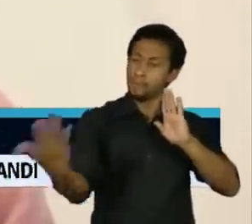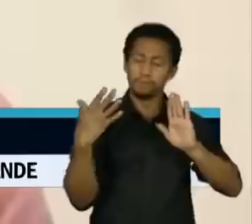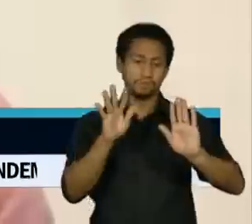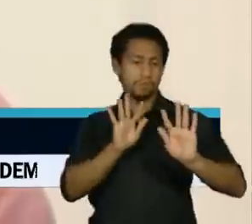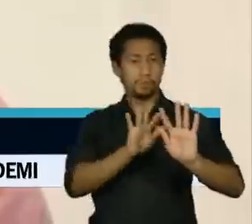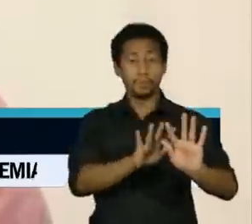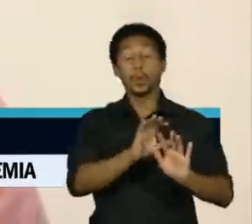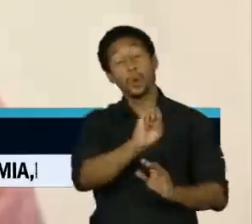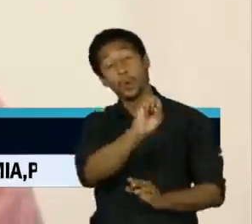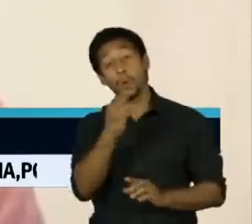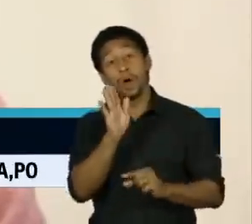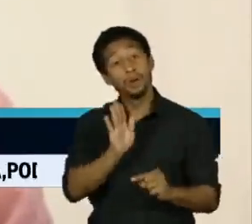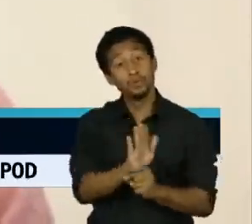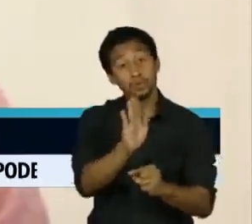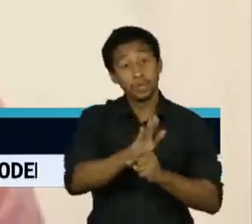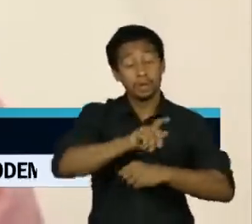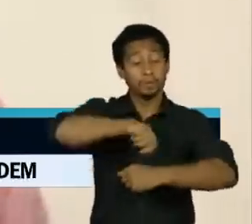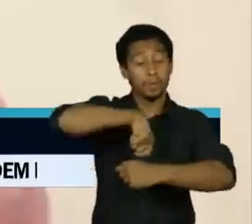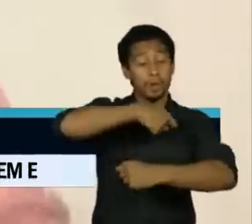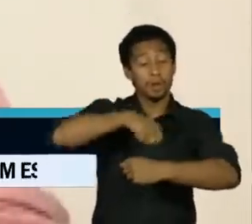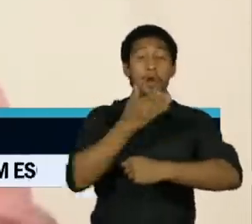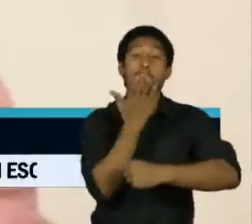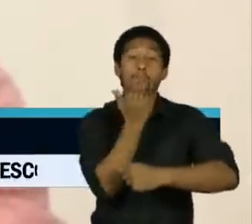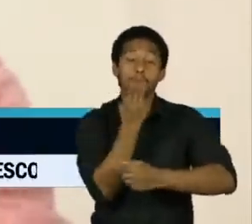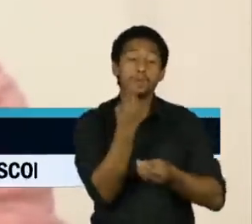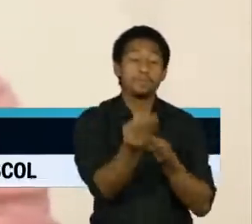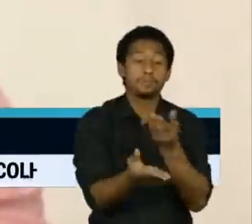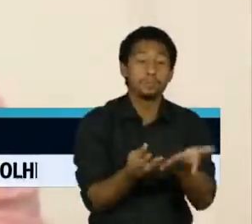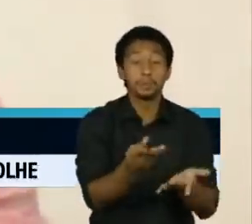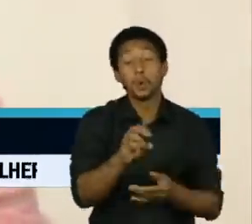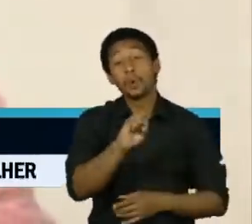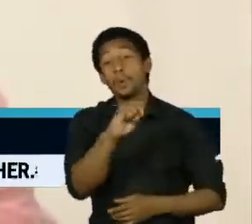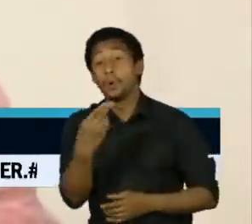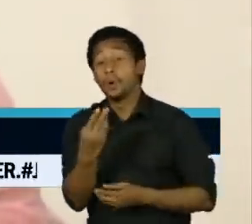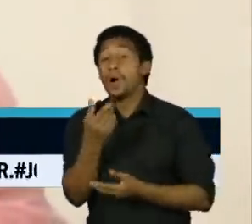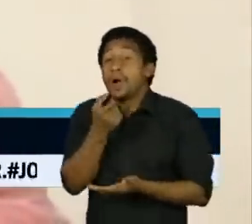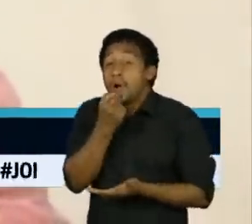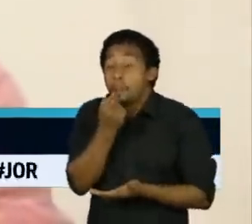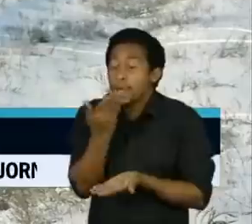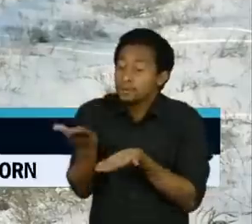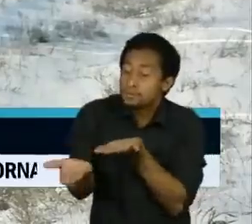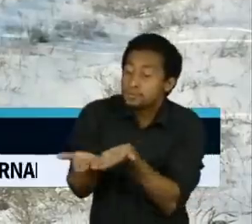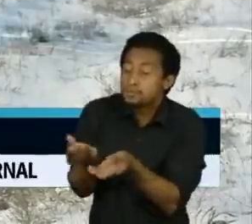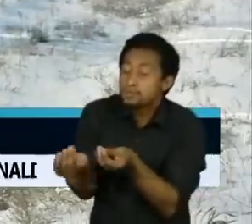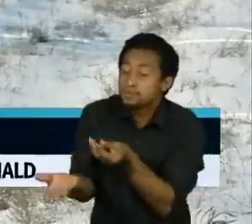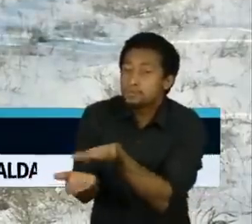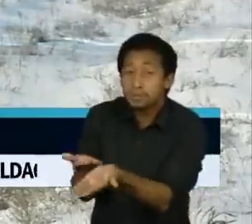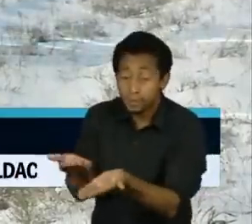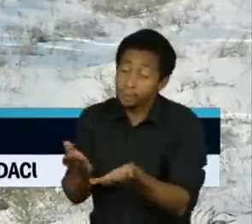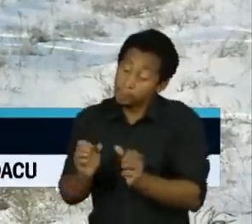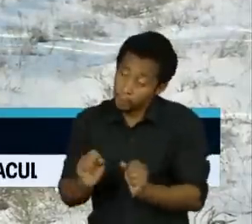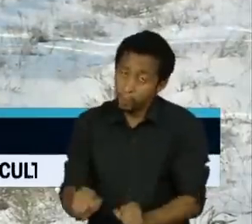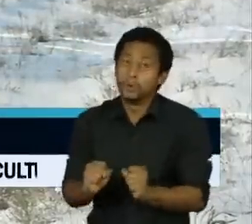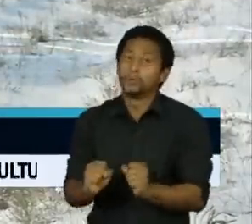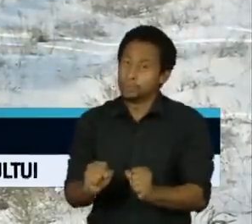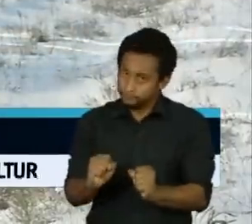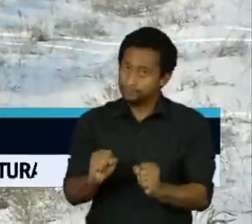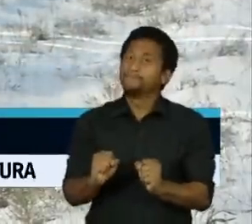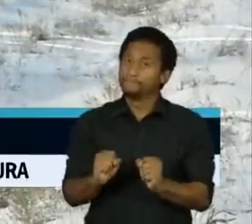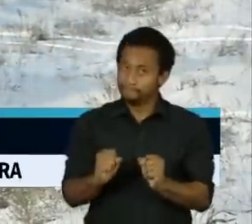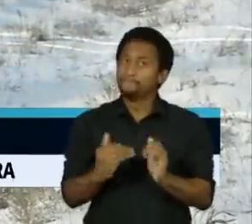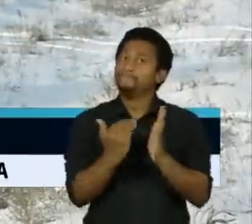de alimentos ou até no atendimento médico aos que estejam nessa luta. É uma circunstância